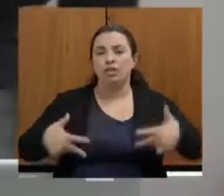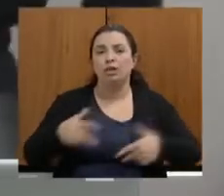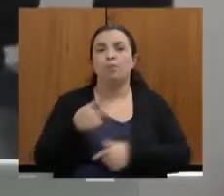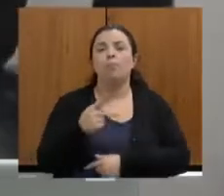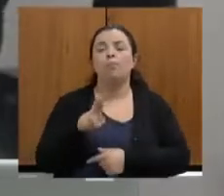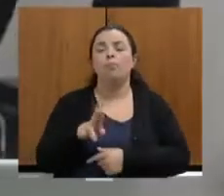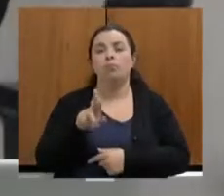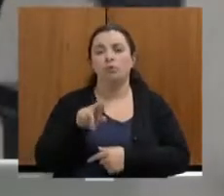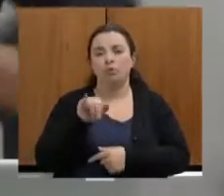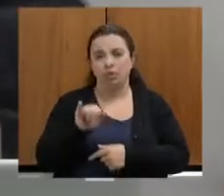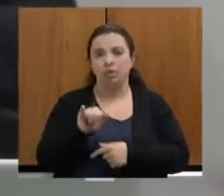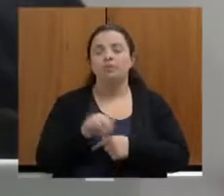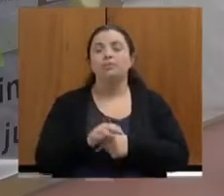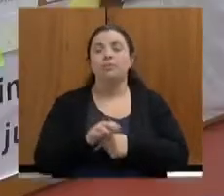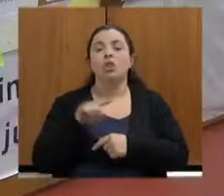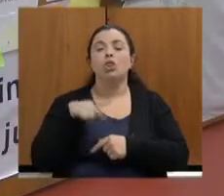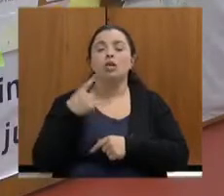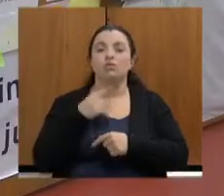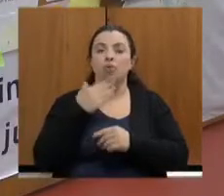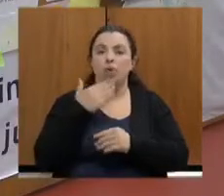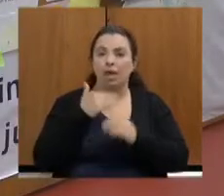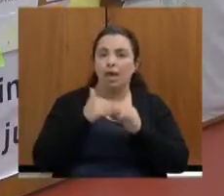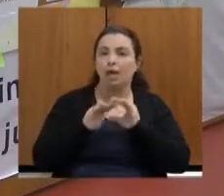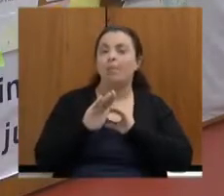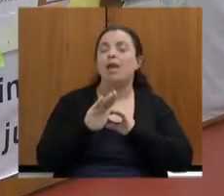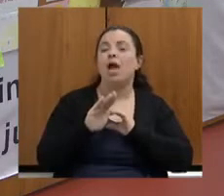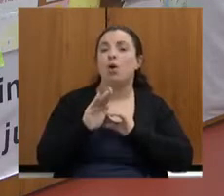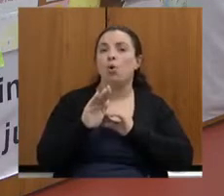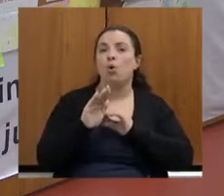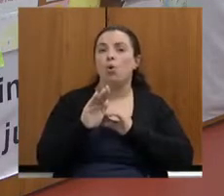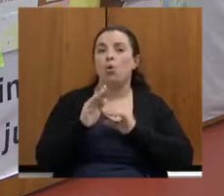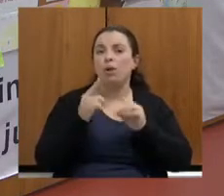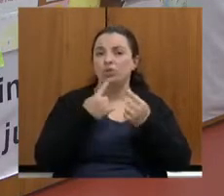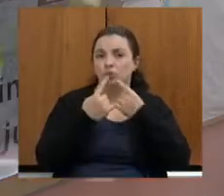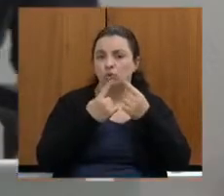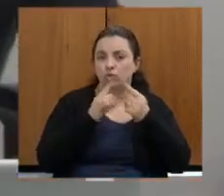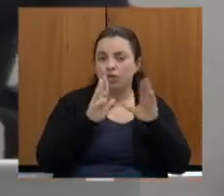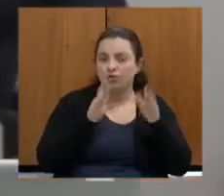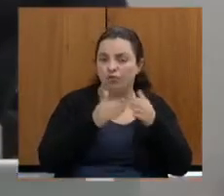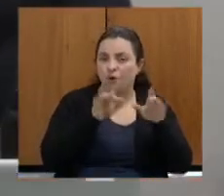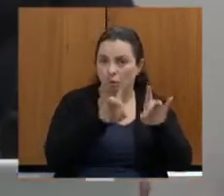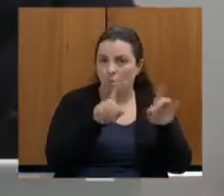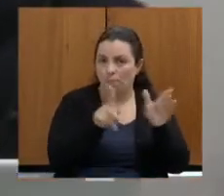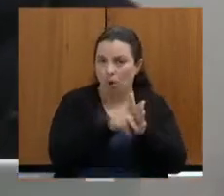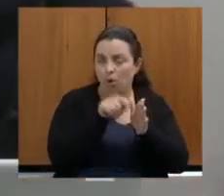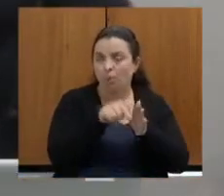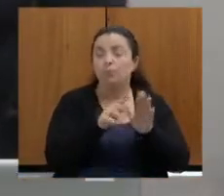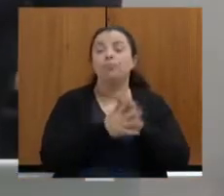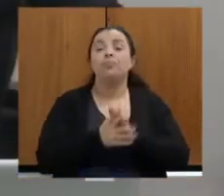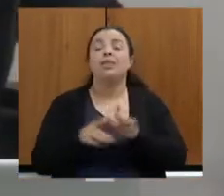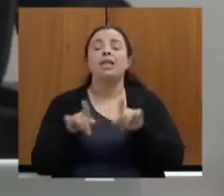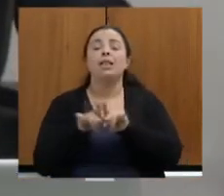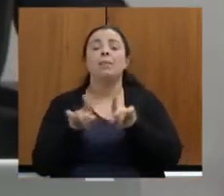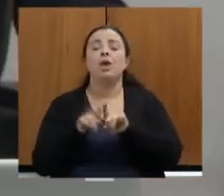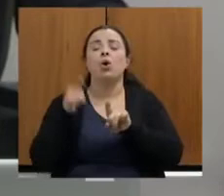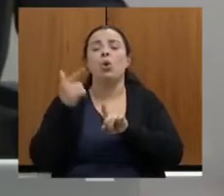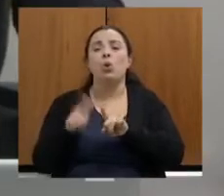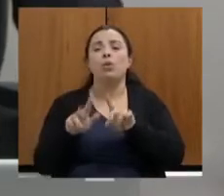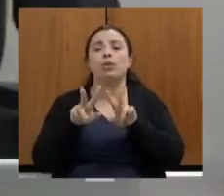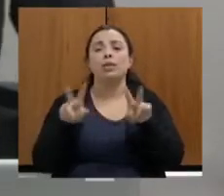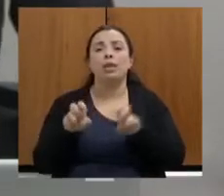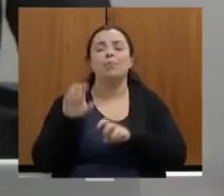nós encaminharemos a discussão específica aqui em comissão a questão é da situação da